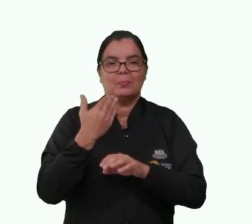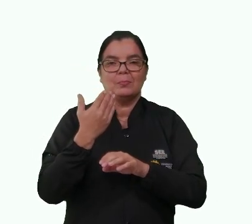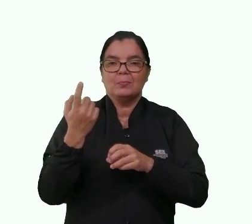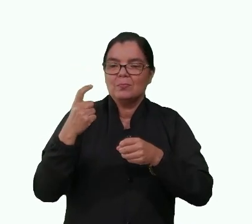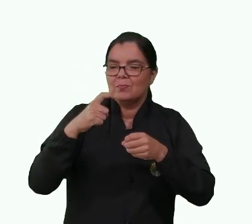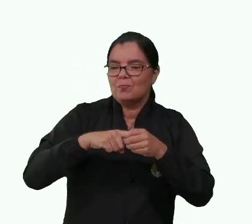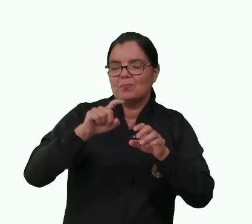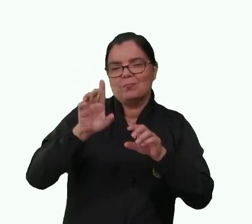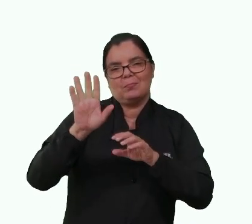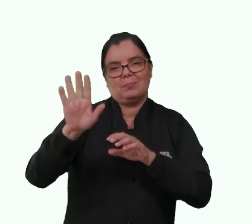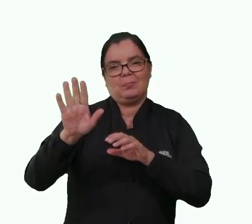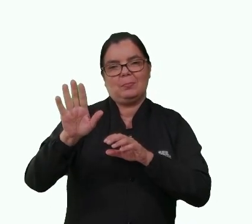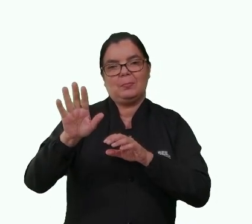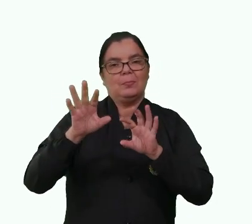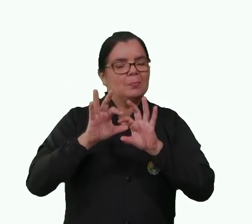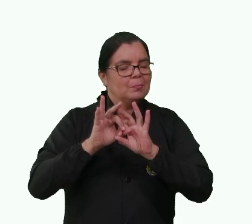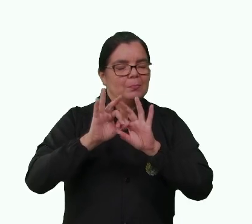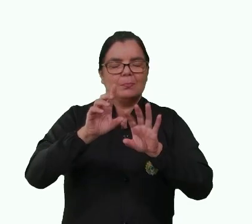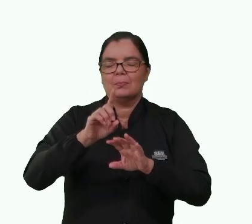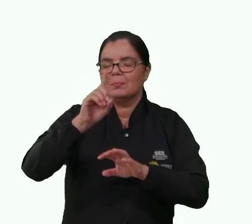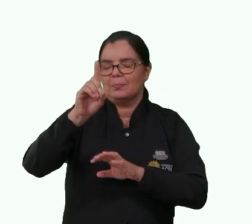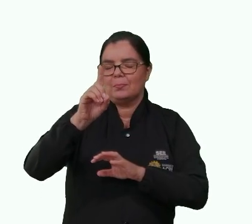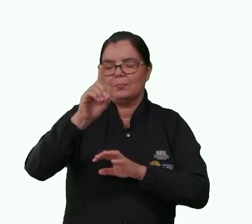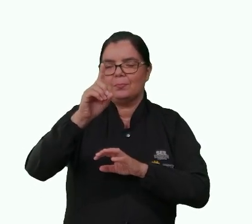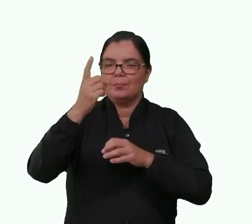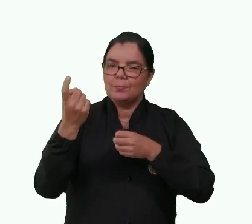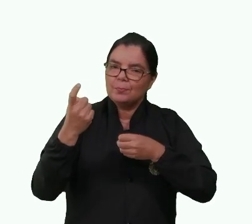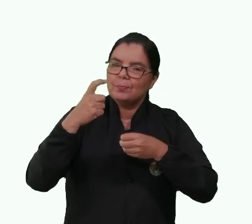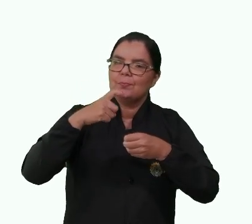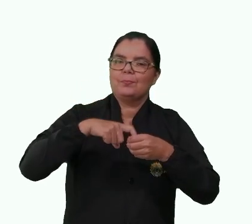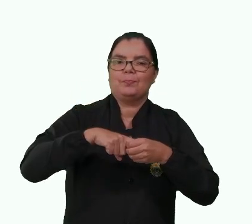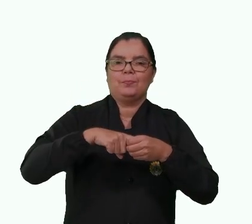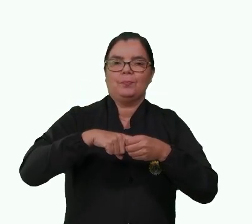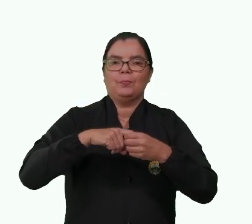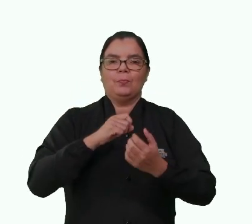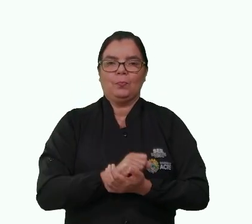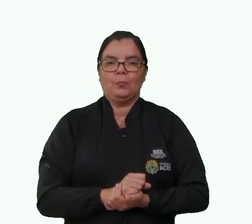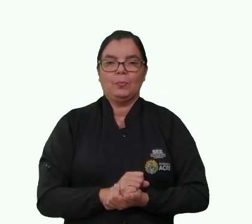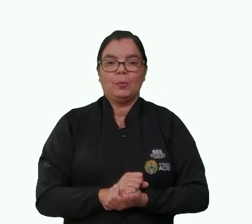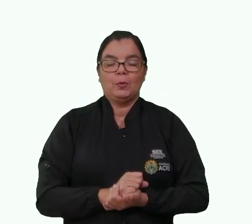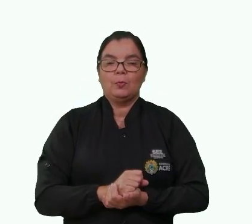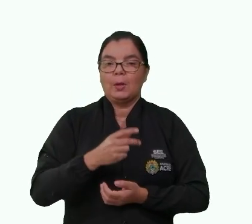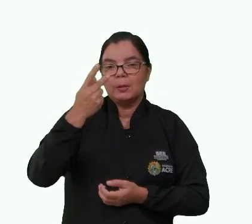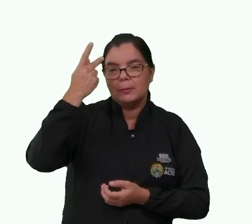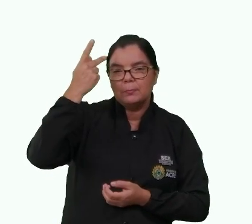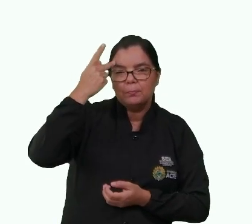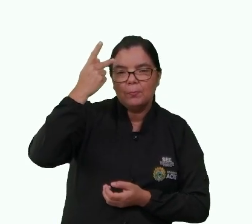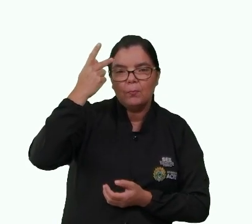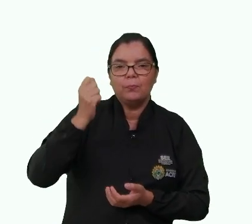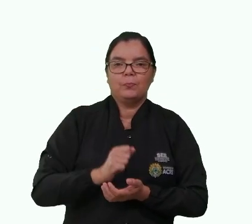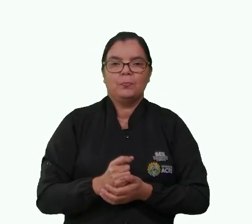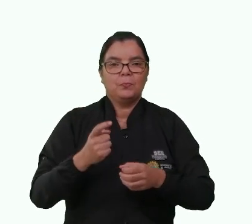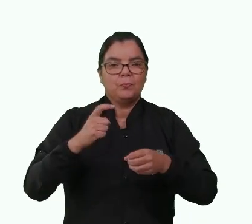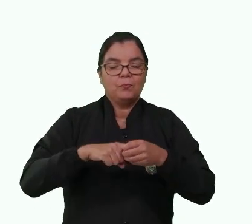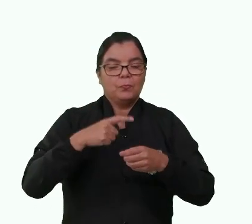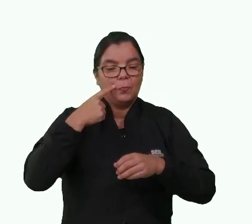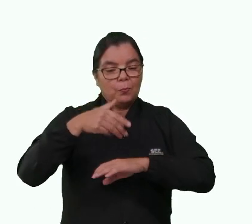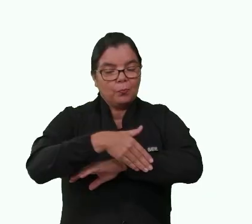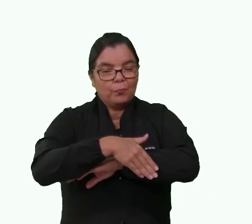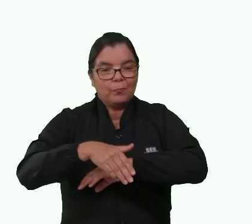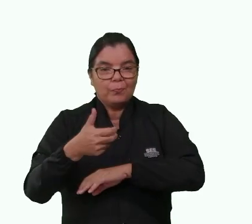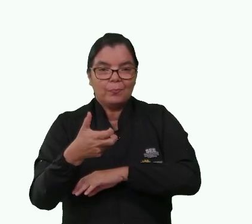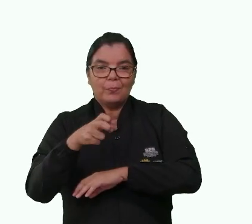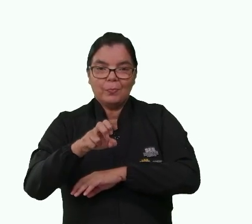morra sem que eu volte para lá. Não permita, Deus, que eu morra. Sem que eu volte para São Paulo, sem que veja a